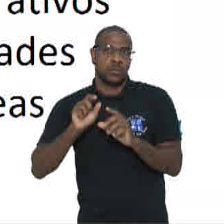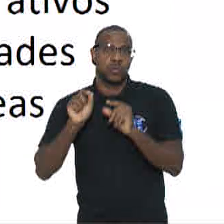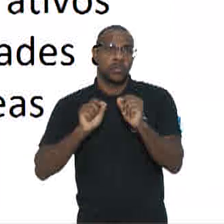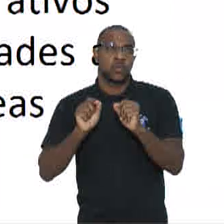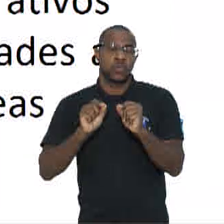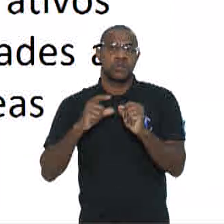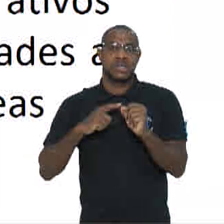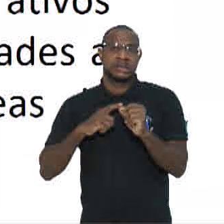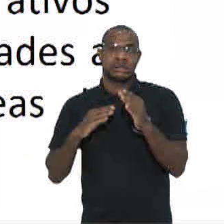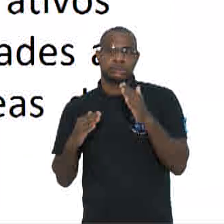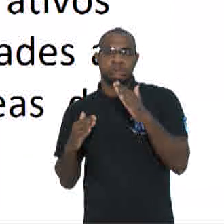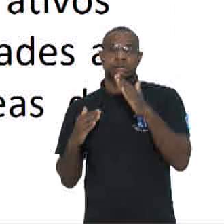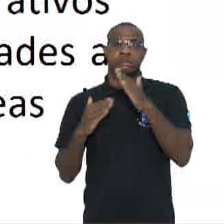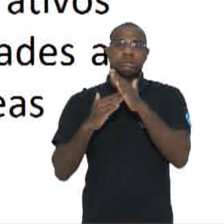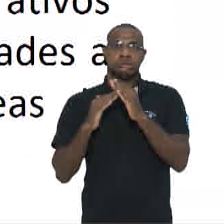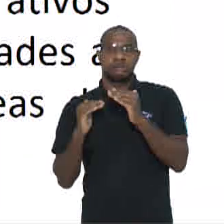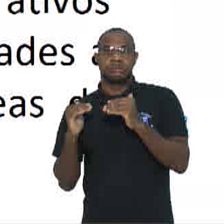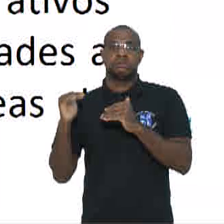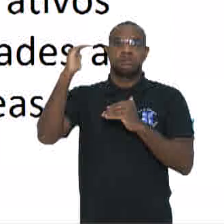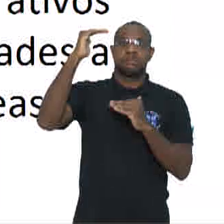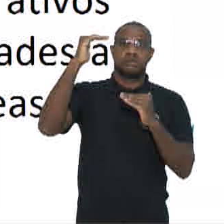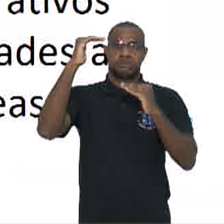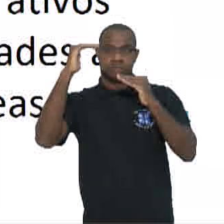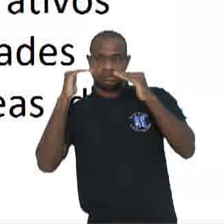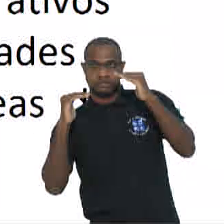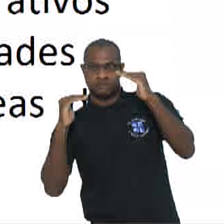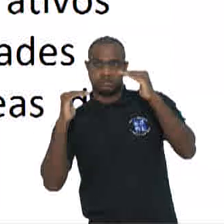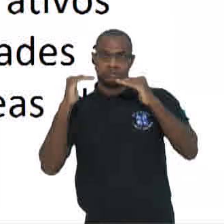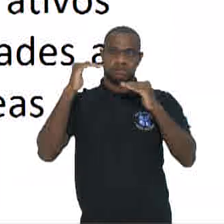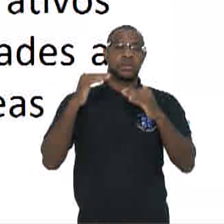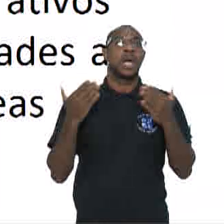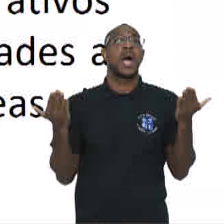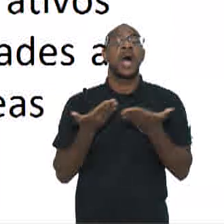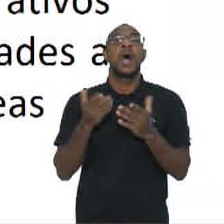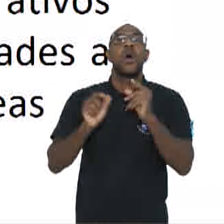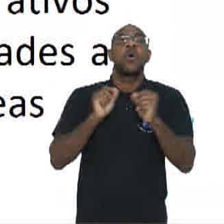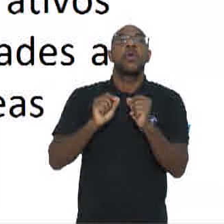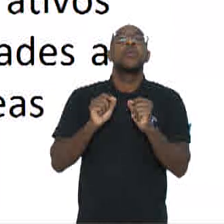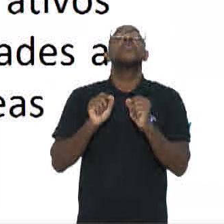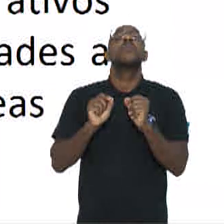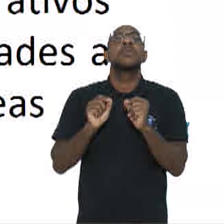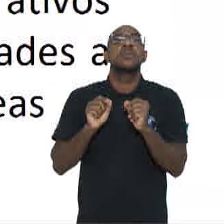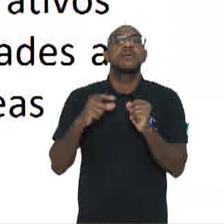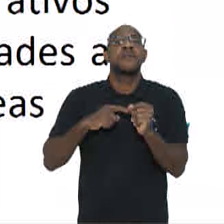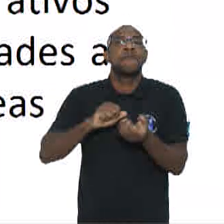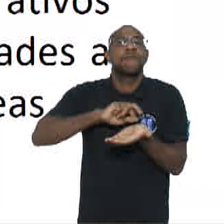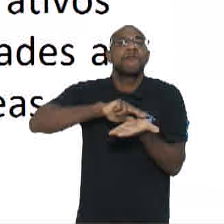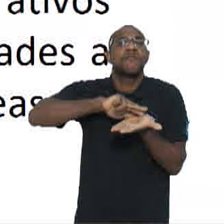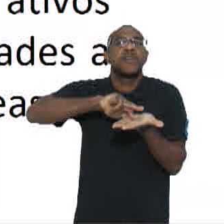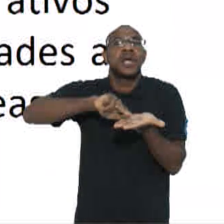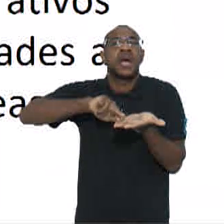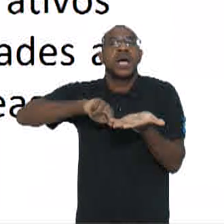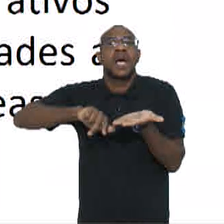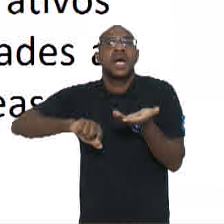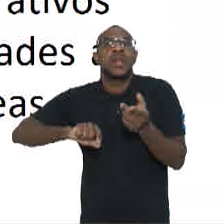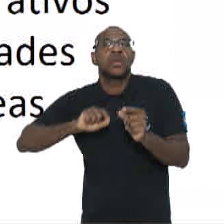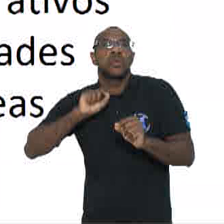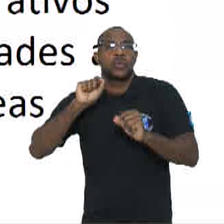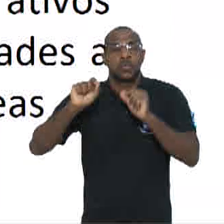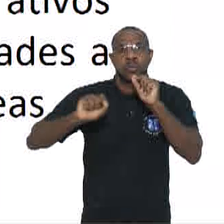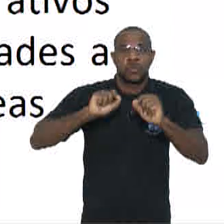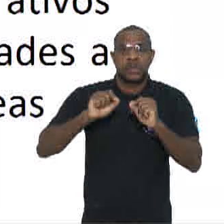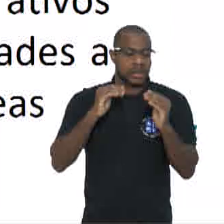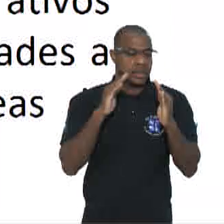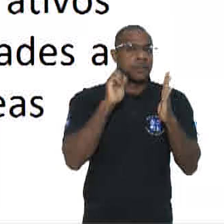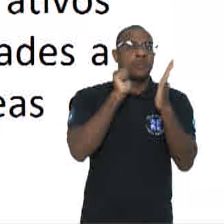o pico, descemos e agora eles decidiram confinar vários subúrbios e ir de casa